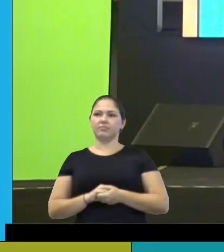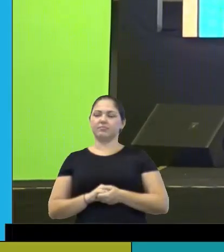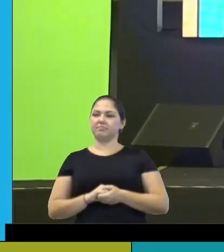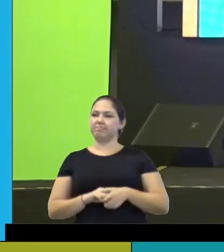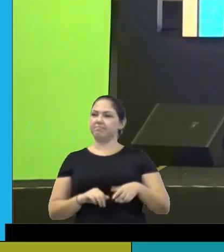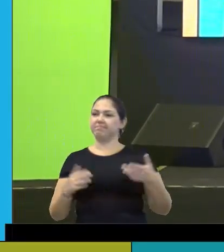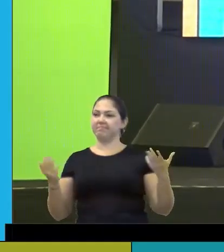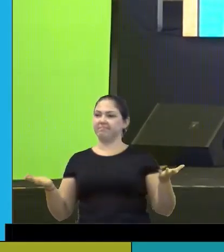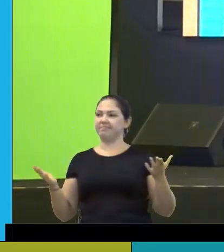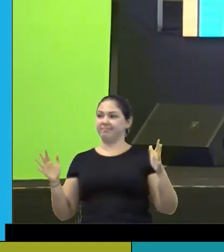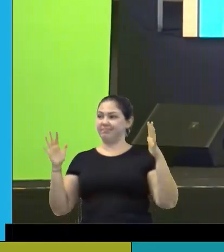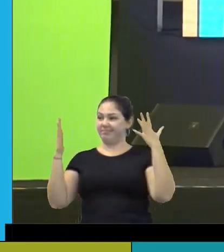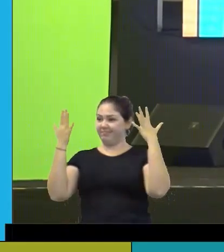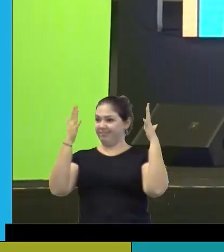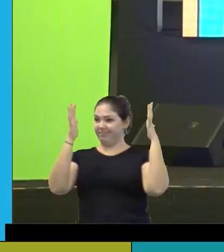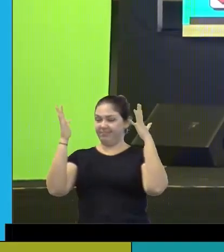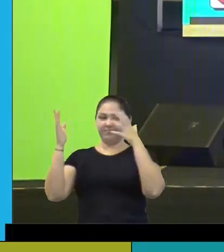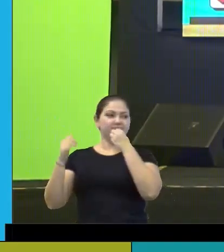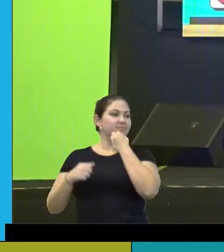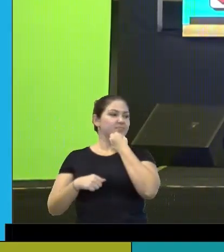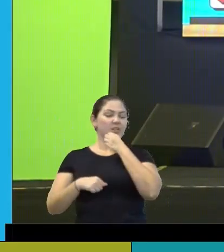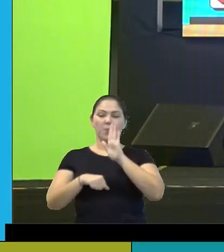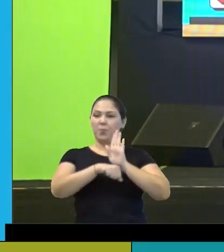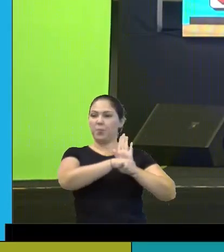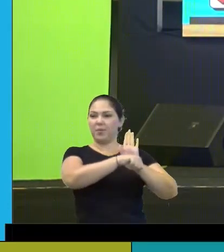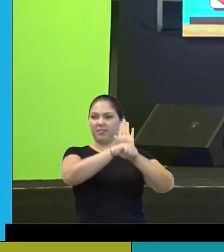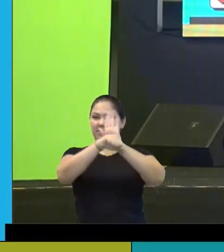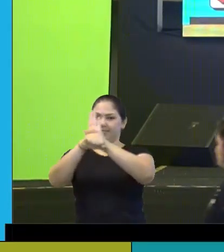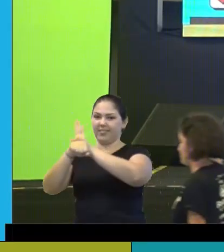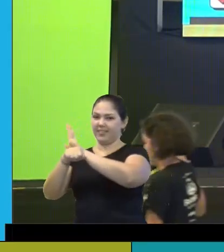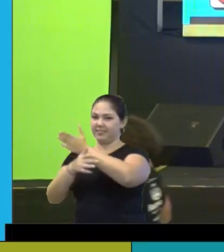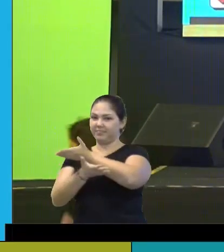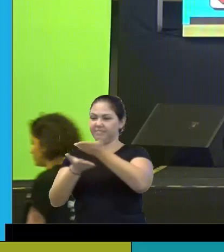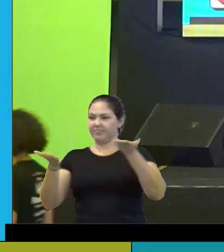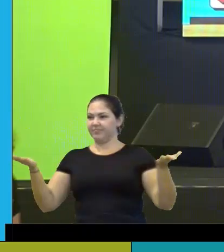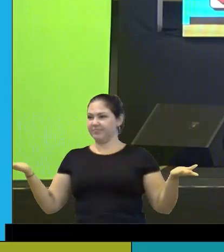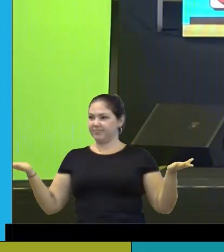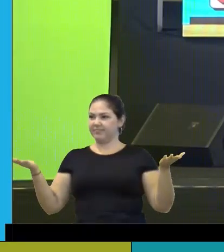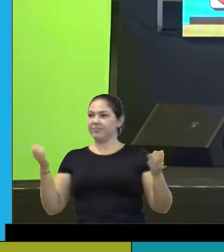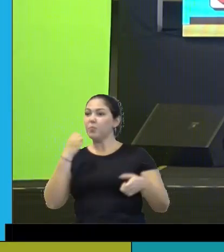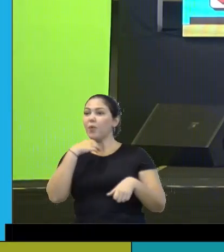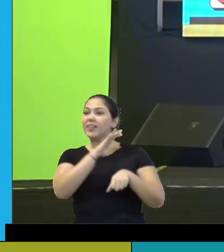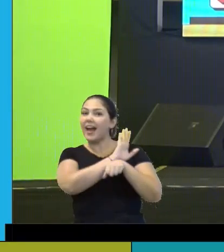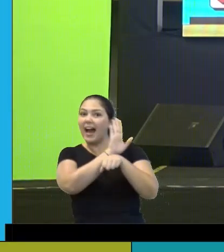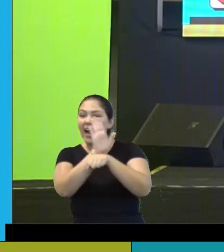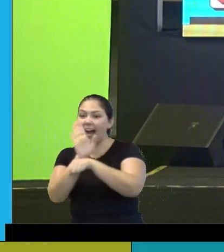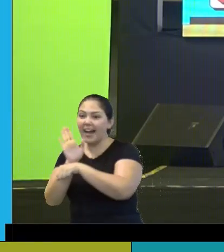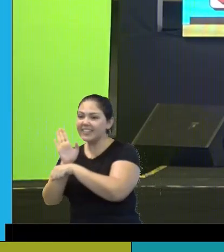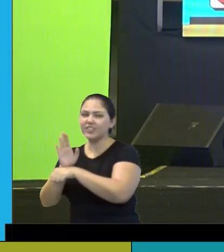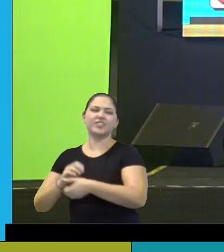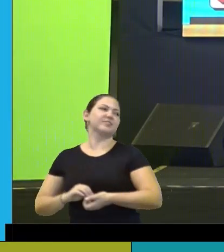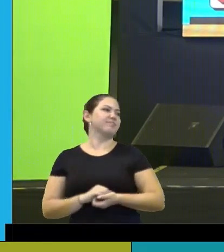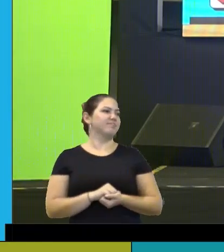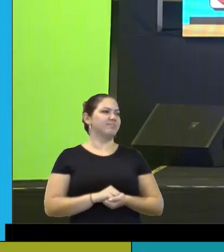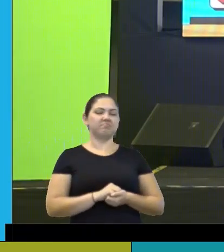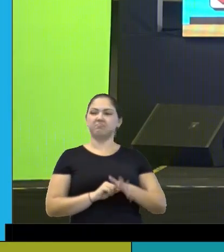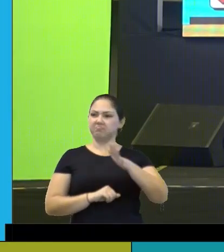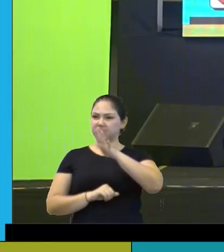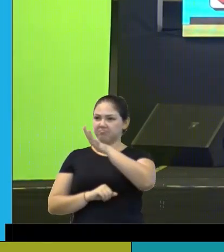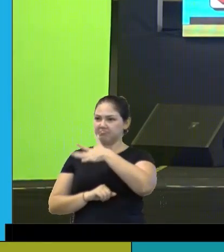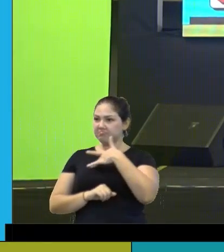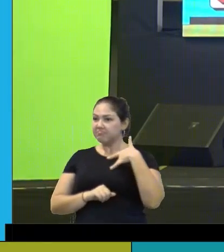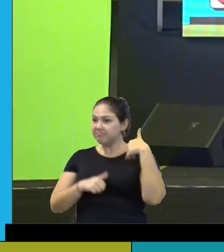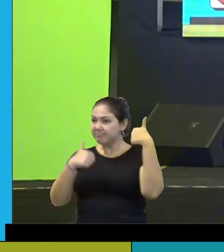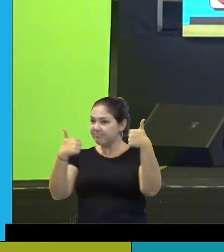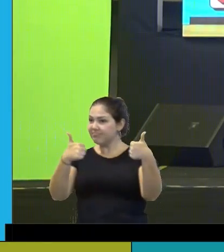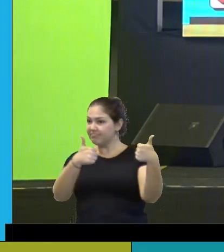Salve, salve! Boa tarde a todas e a todos. Boa tarde. Tudo bem com